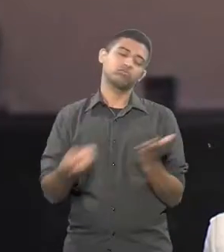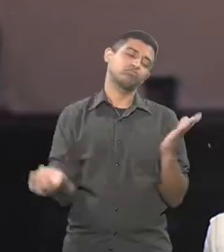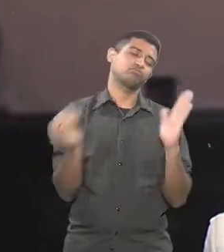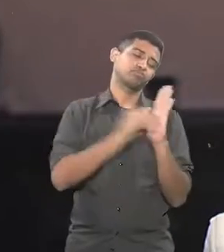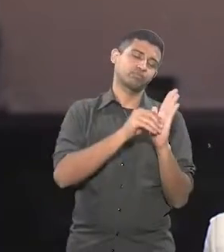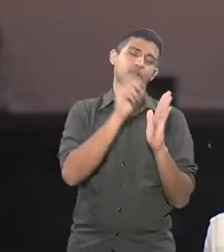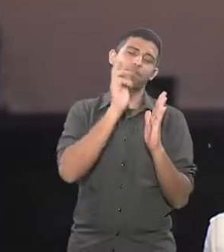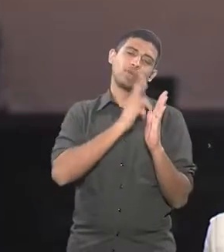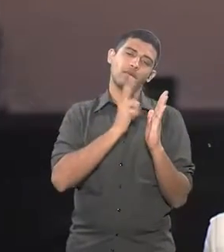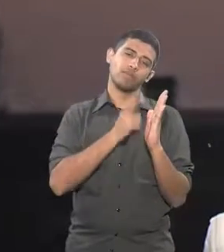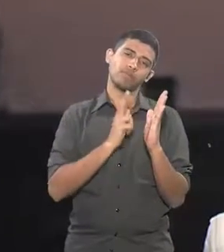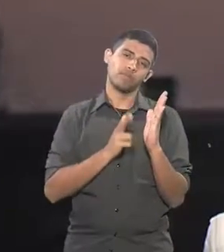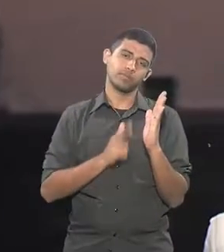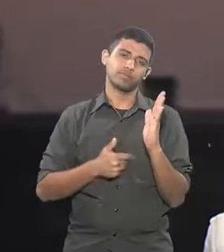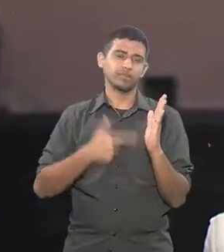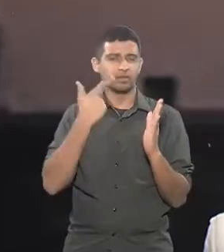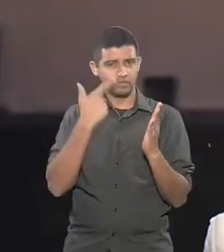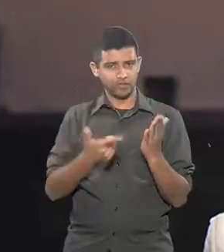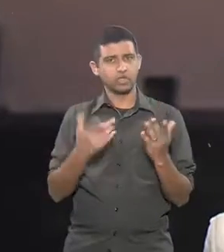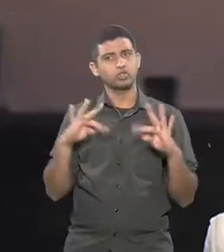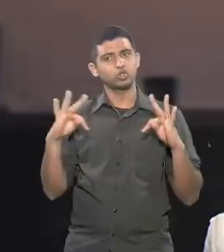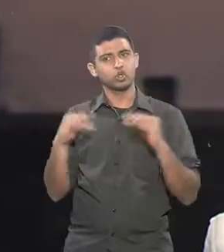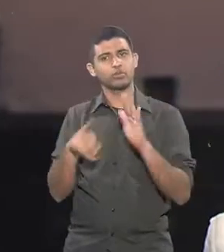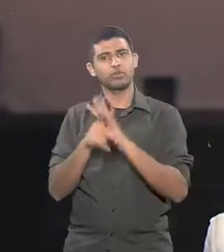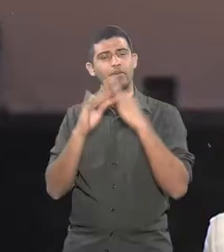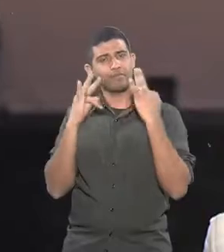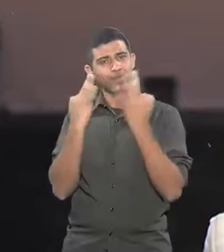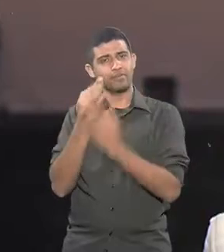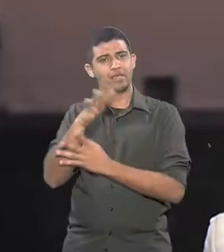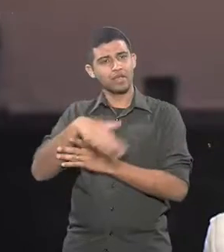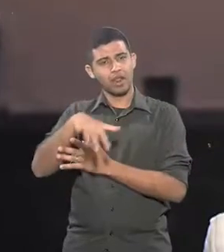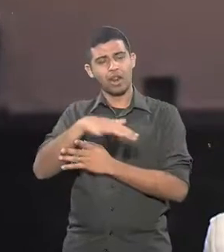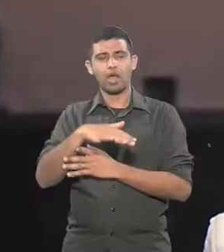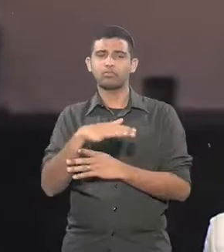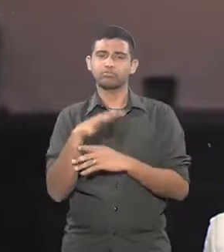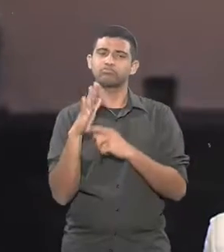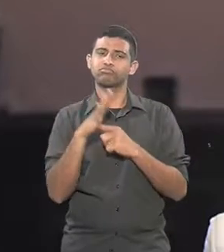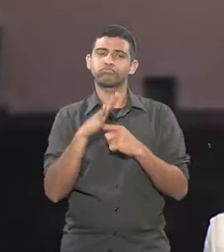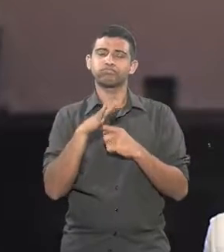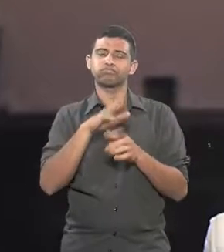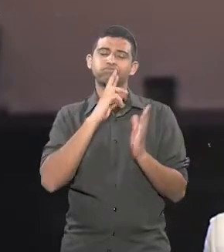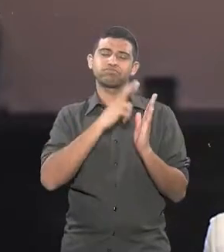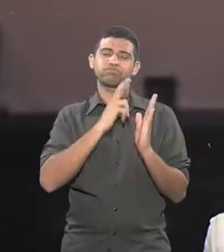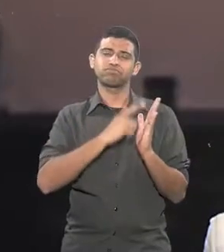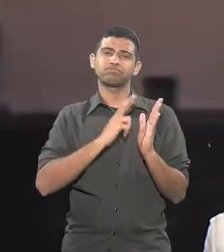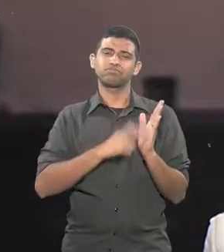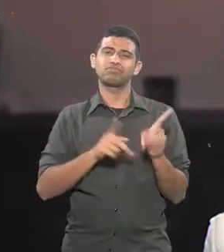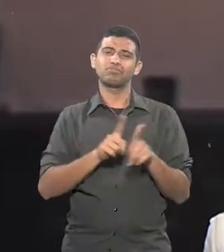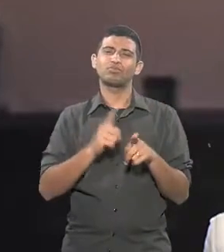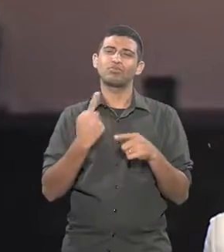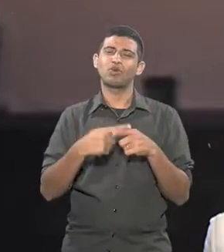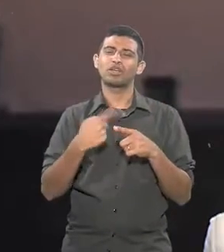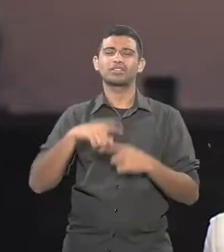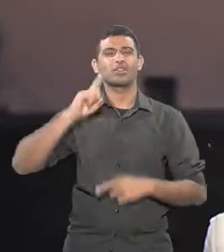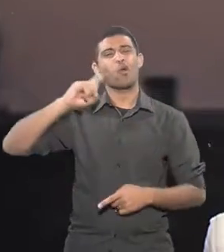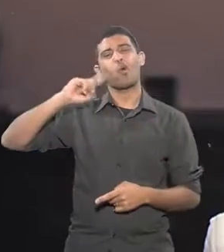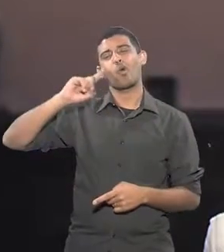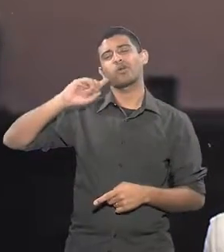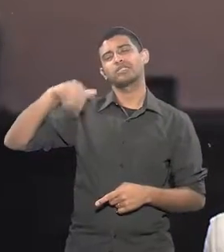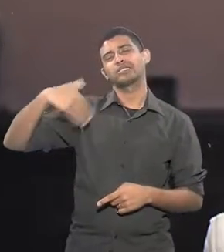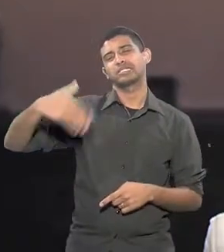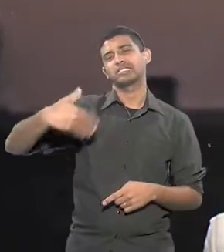né? Então, todo mundo ali no domicílio ajuda a fazer esse preenchimento, porque ele é diário